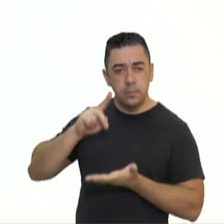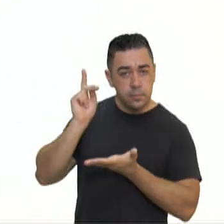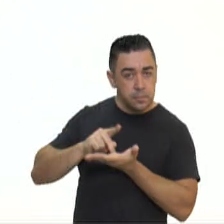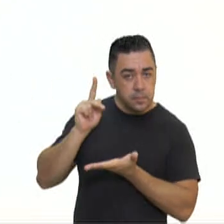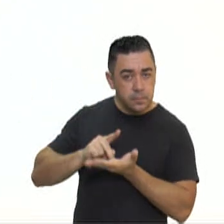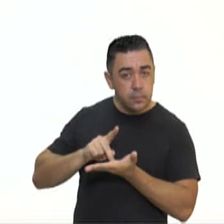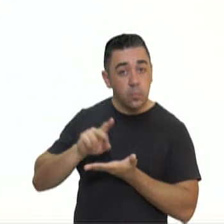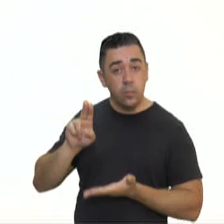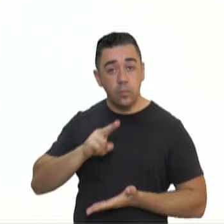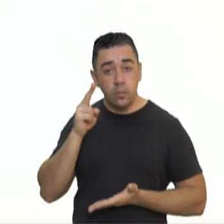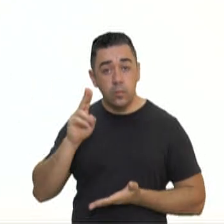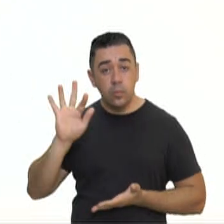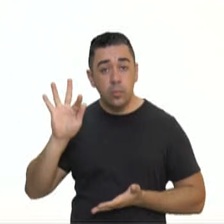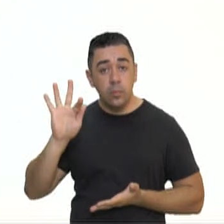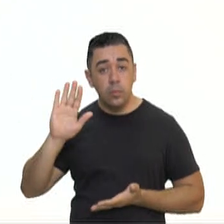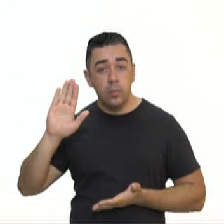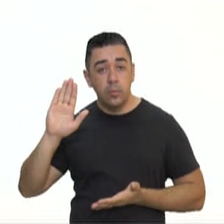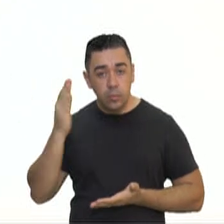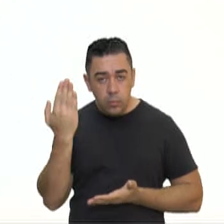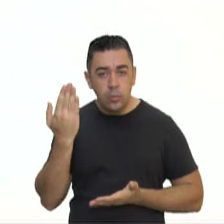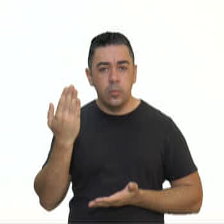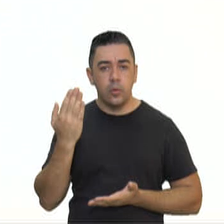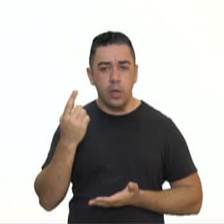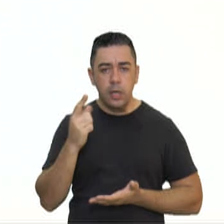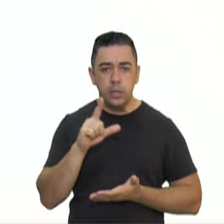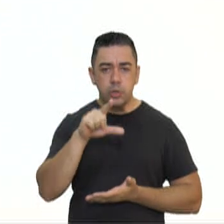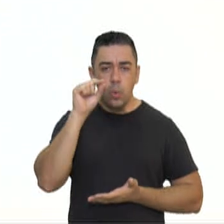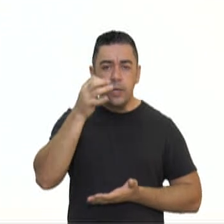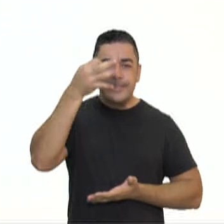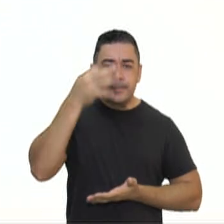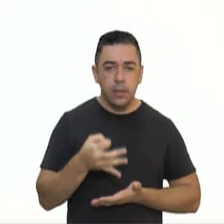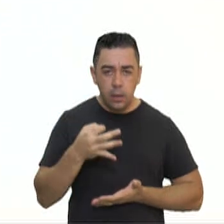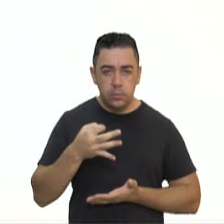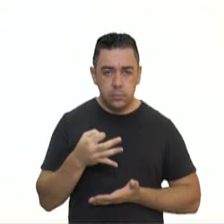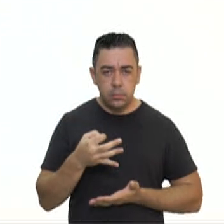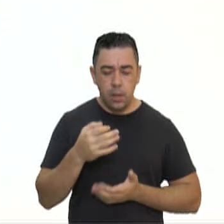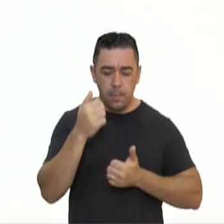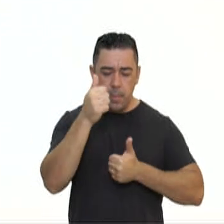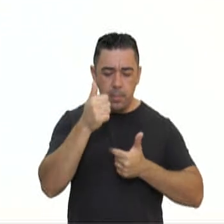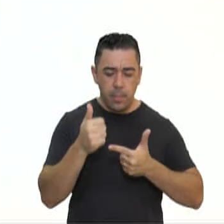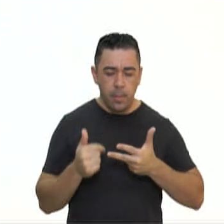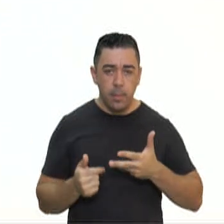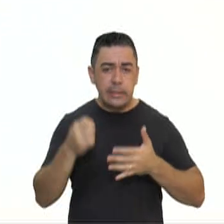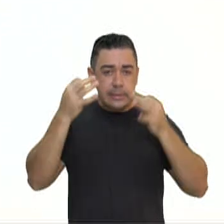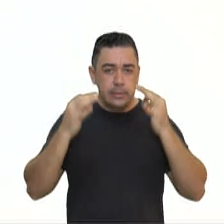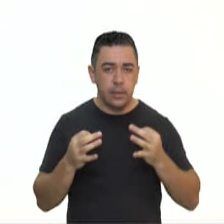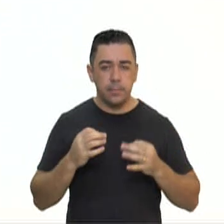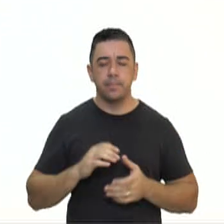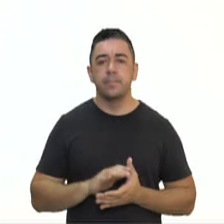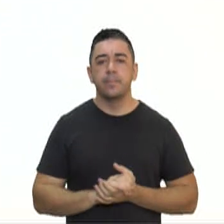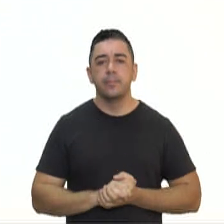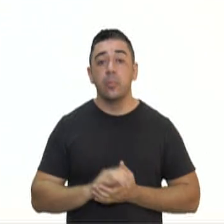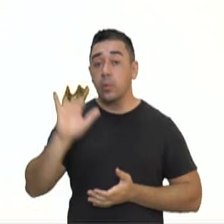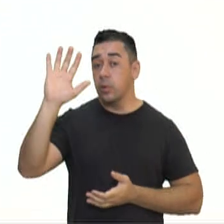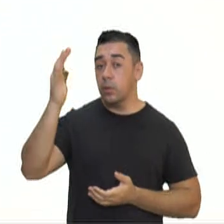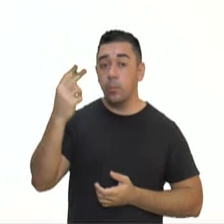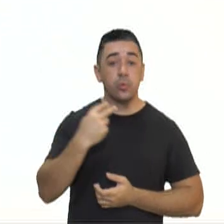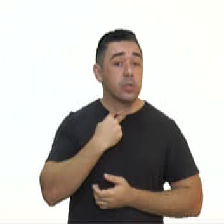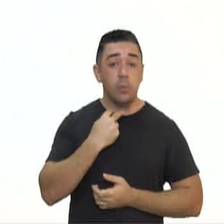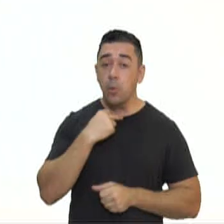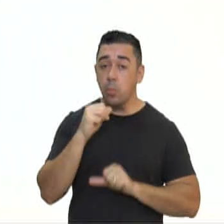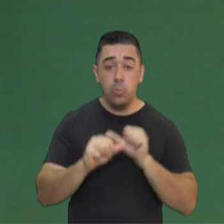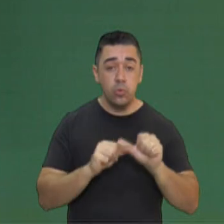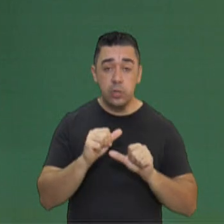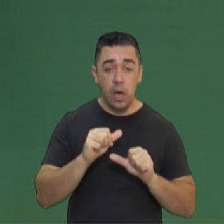verdadeiras ou falsas e depois assinale, a resposta correta, a sequência correta. O tempo não pode mudar ao